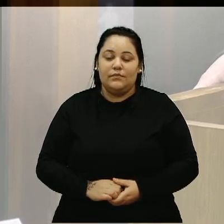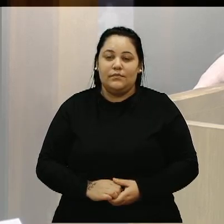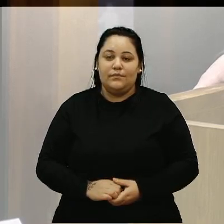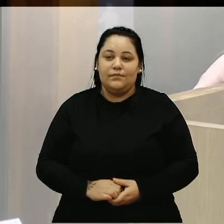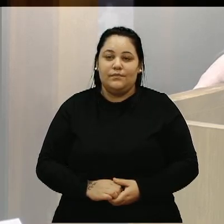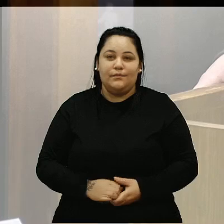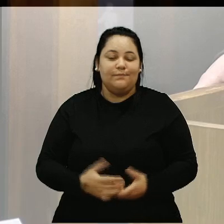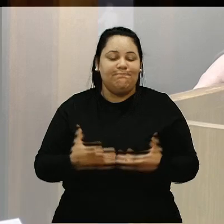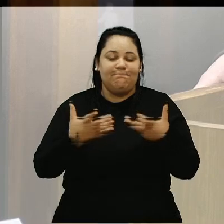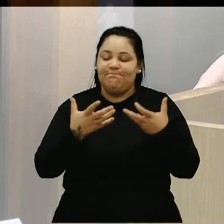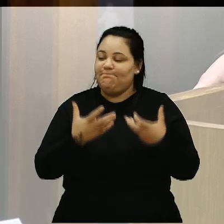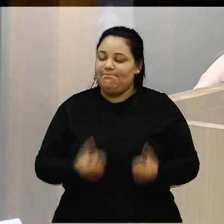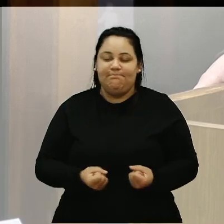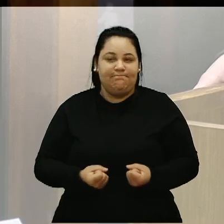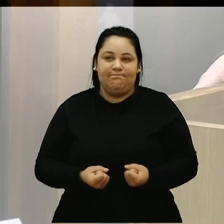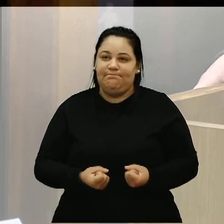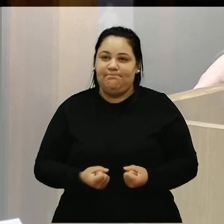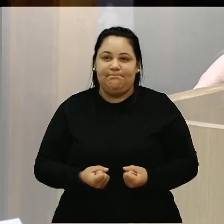inadmissível,